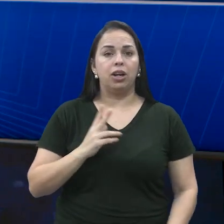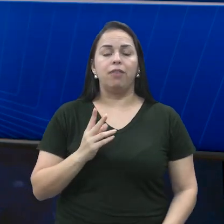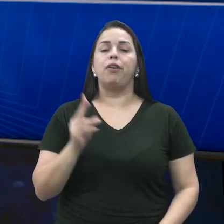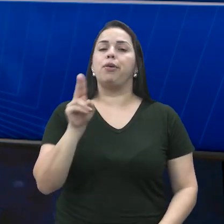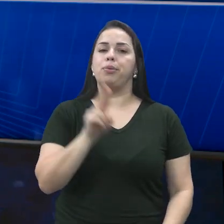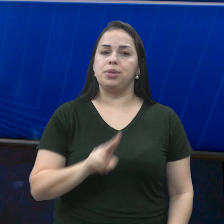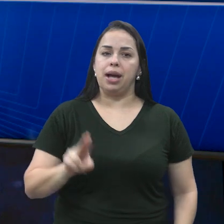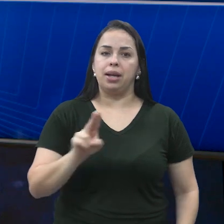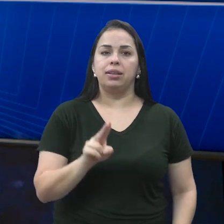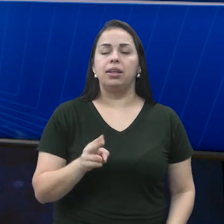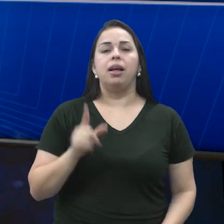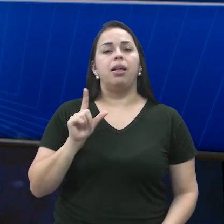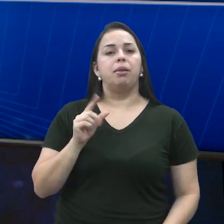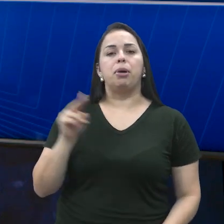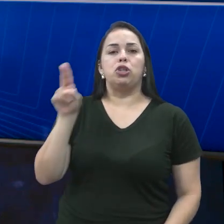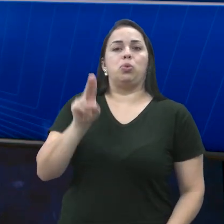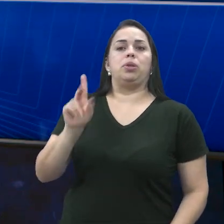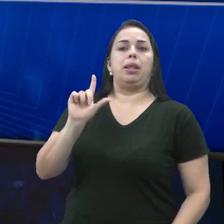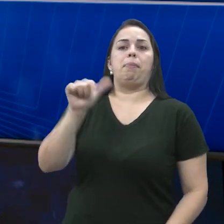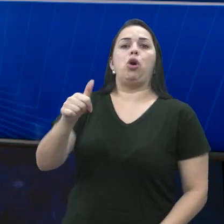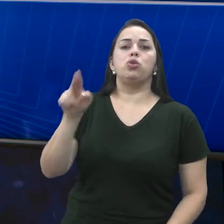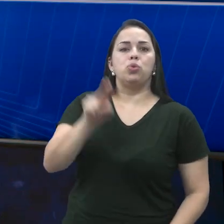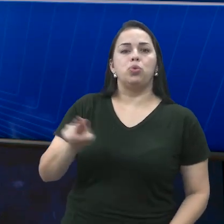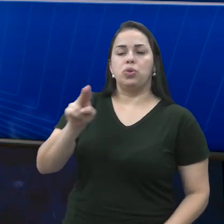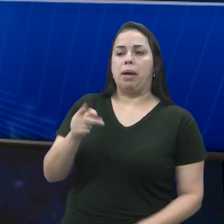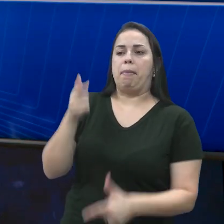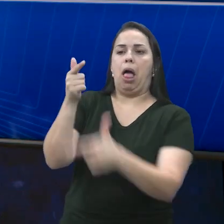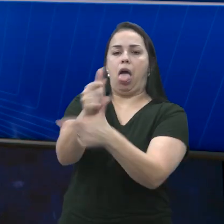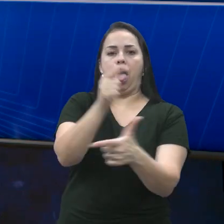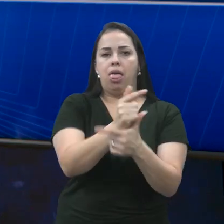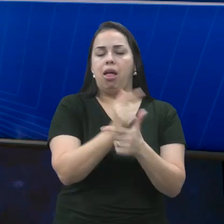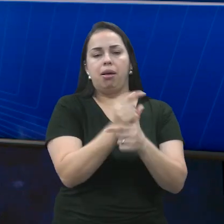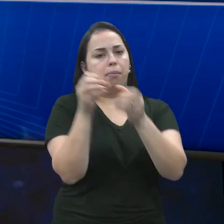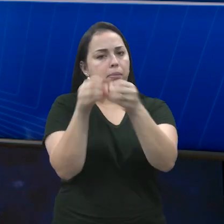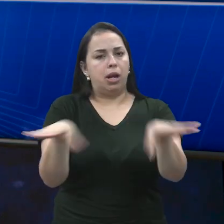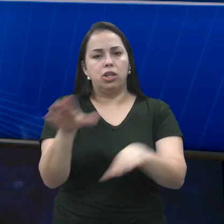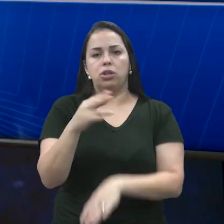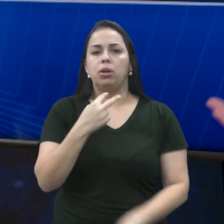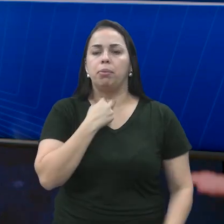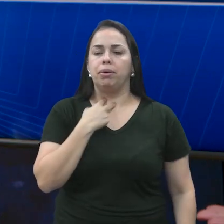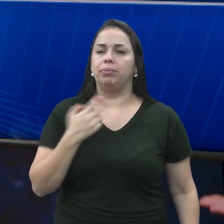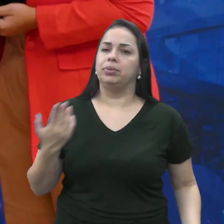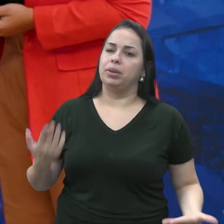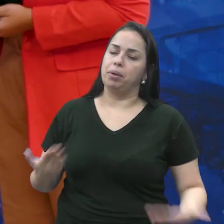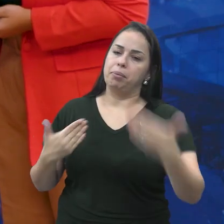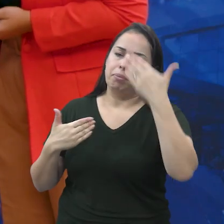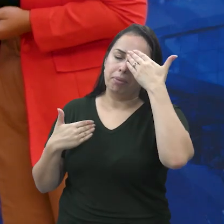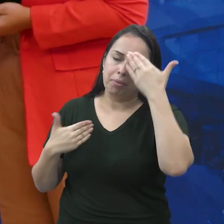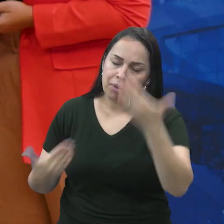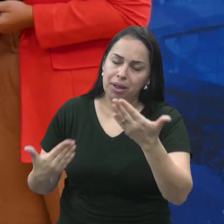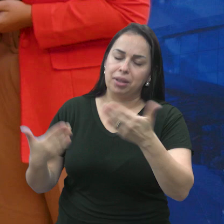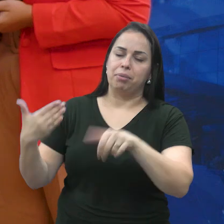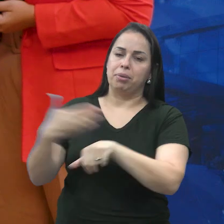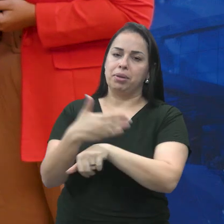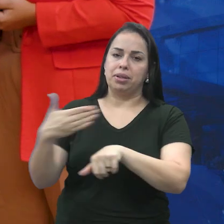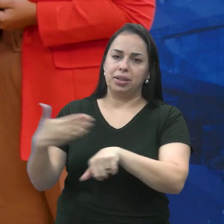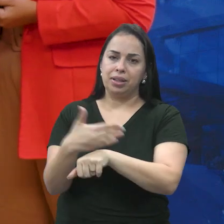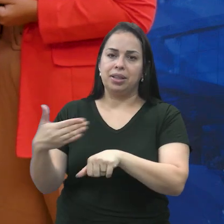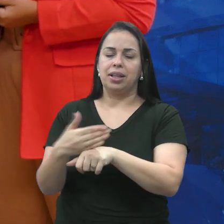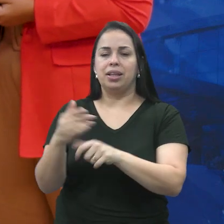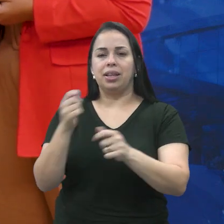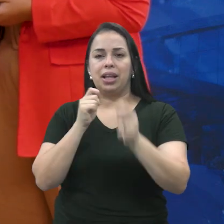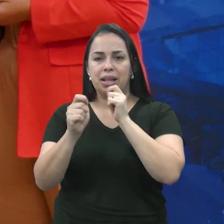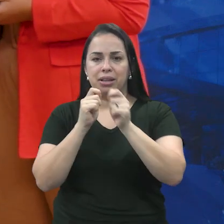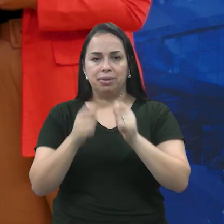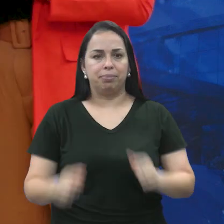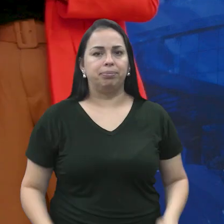utilizados para ofender uma outra pessoa, para gerar algum prejuízo para esse outro usuário. É isso, Guilherme, agradeço a sua presença, obrigada por fazer parte desse